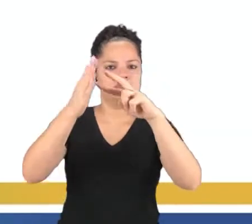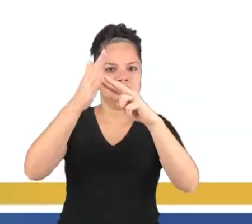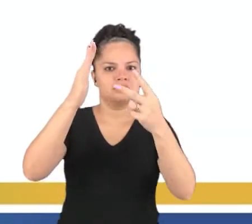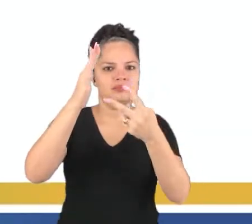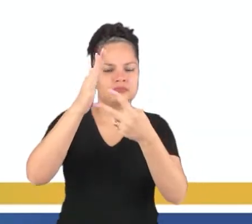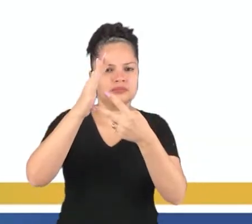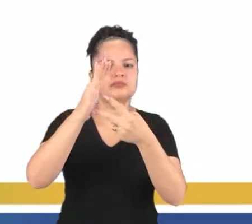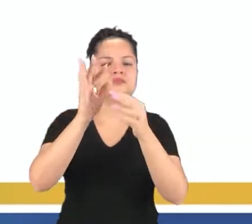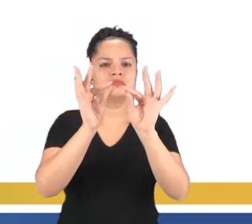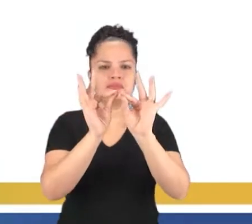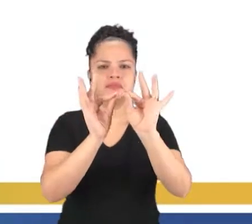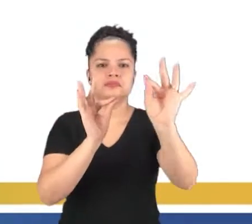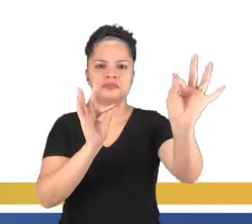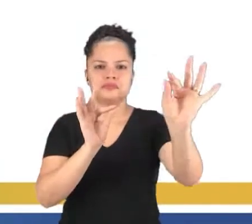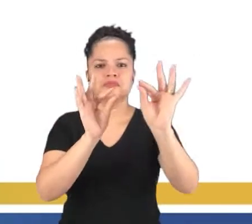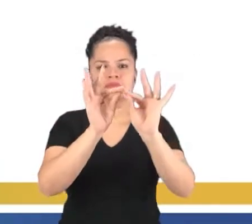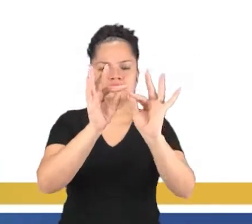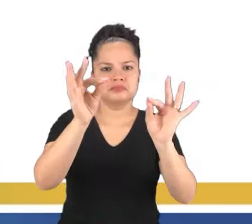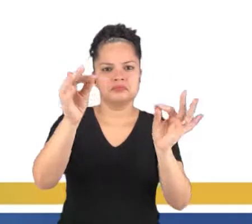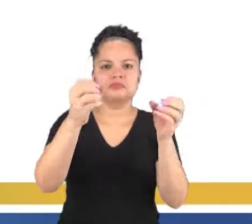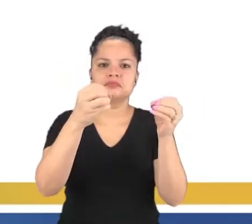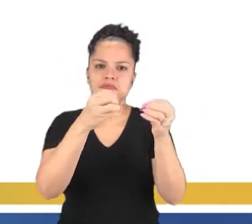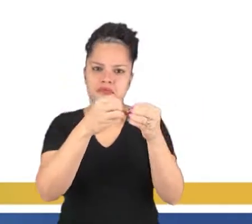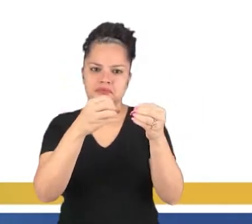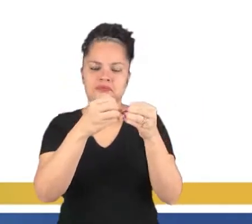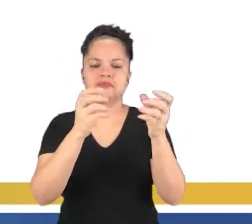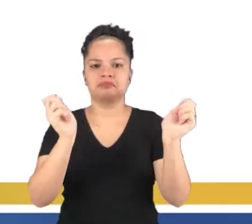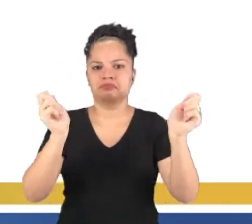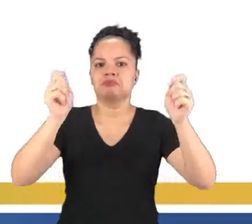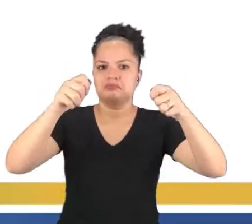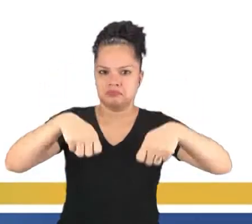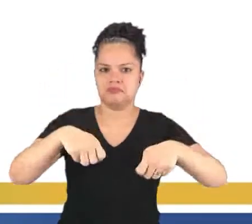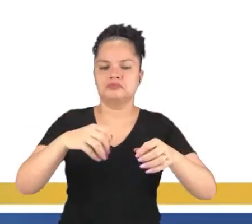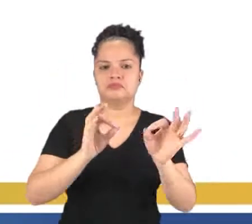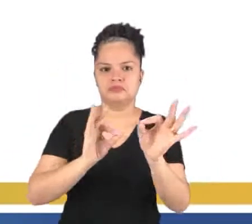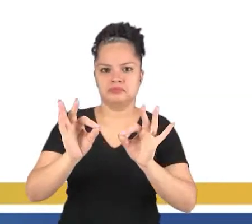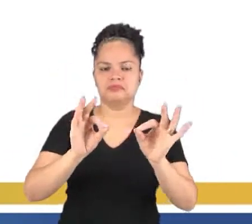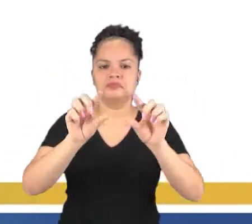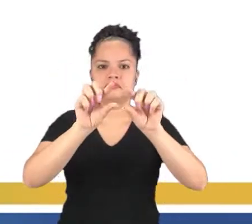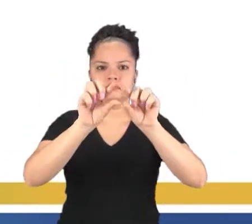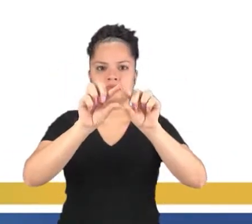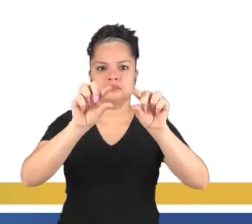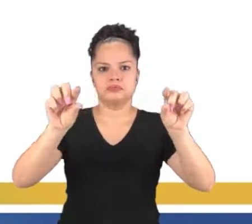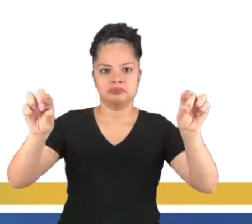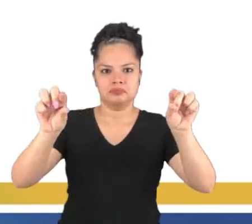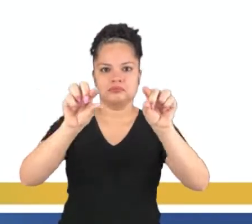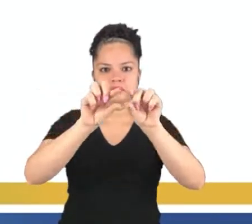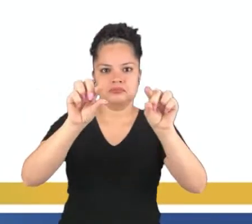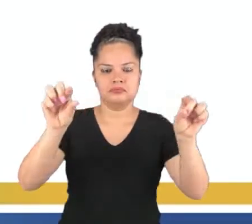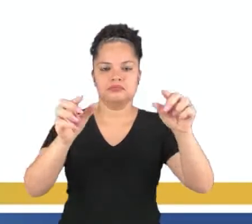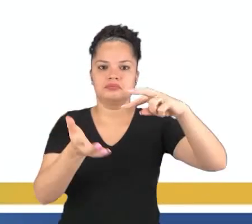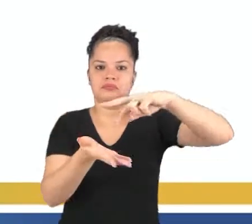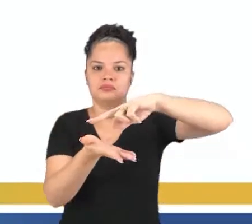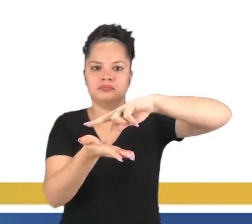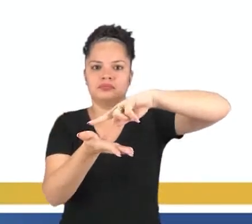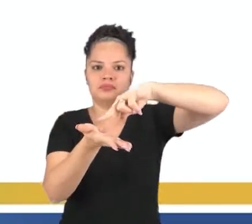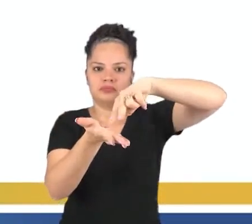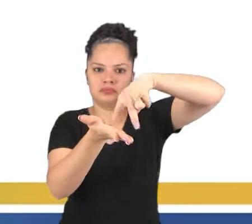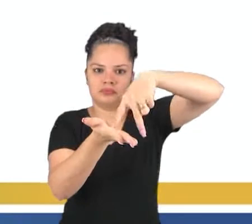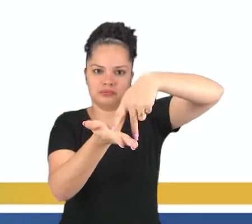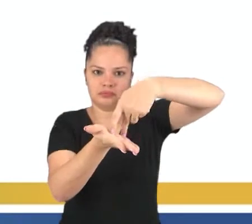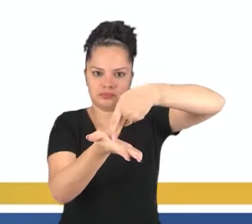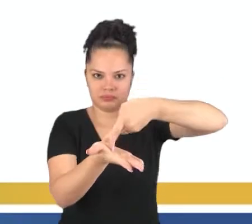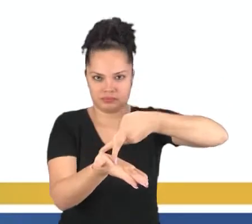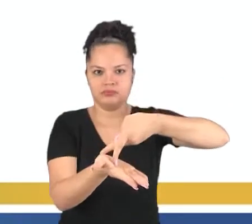certo? Pode-se construí-la com o auxílio de uma régua e um compasso. Ao mantermos a